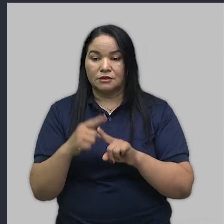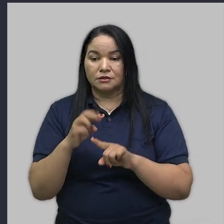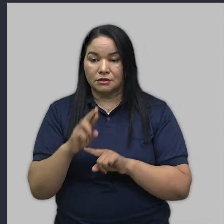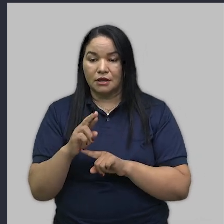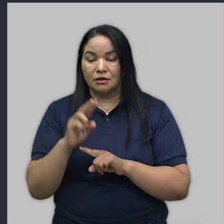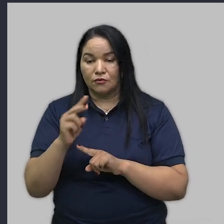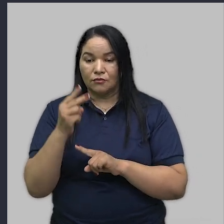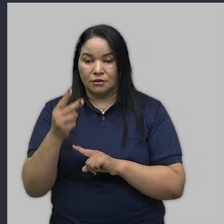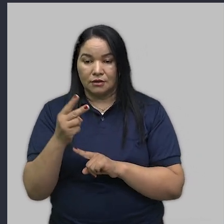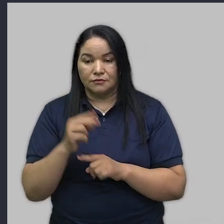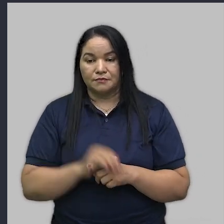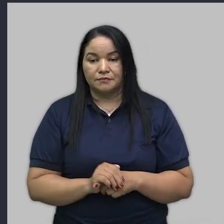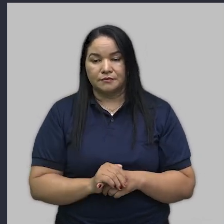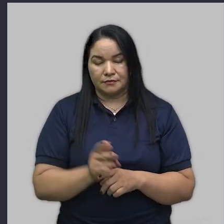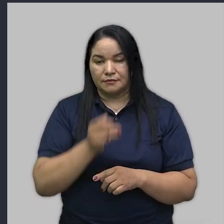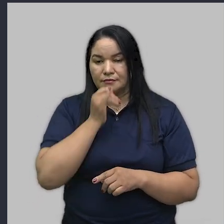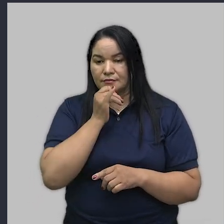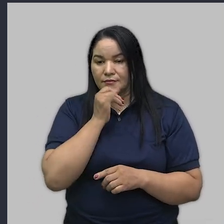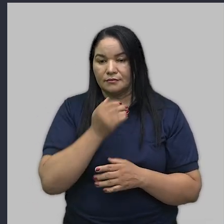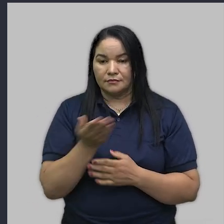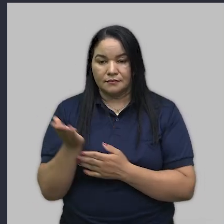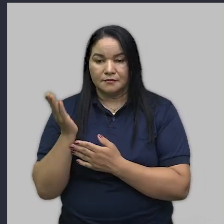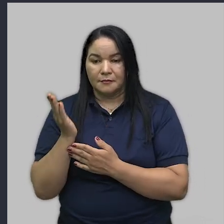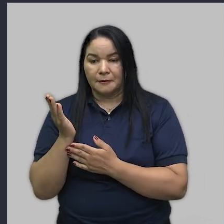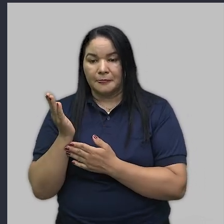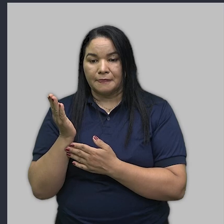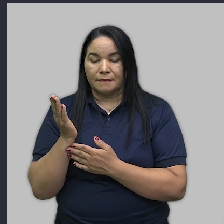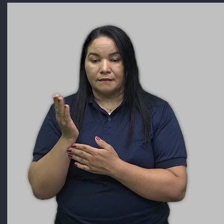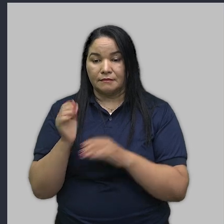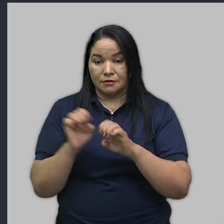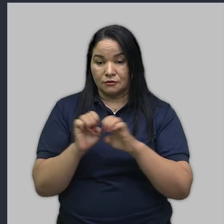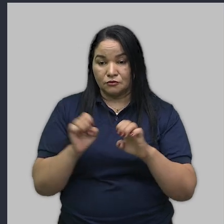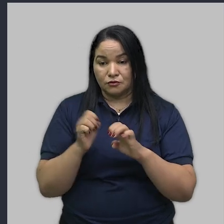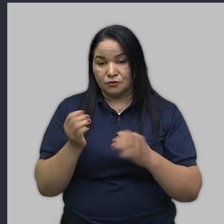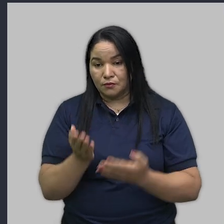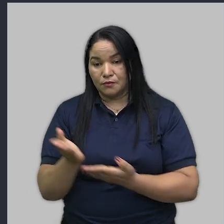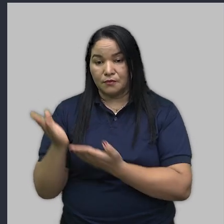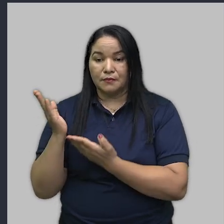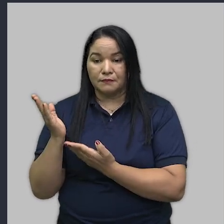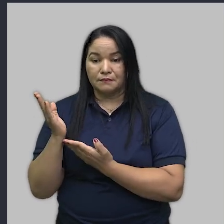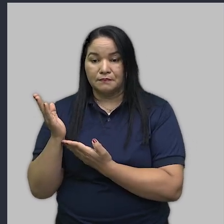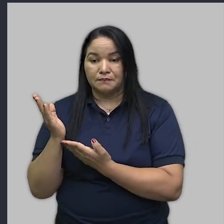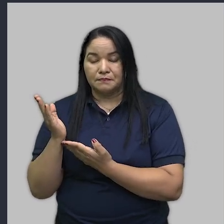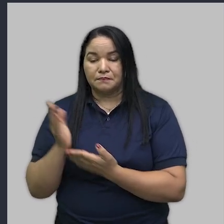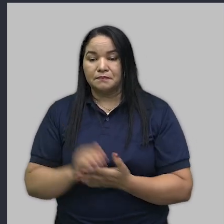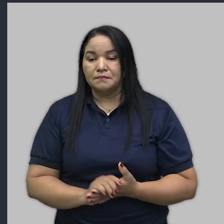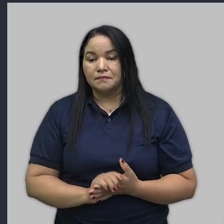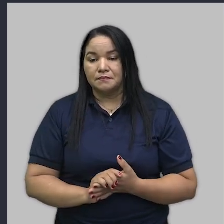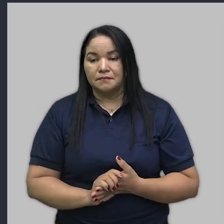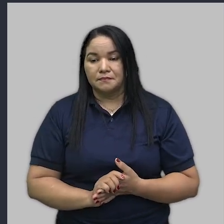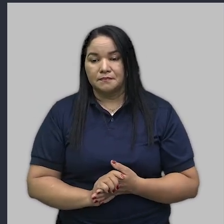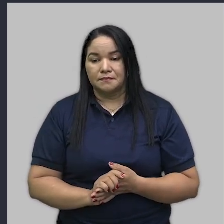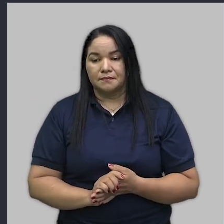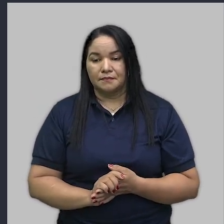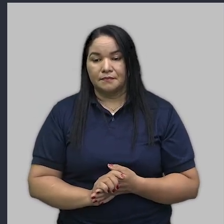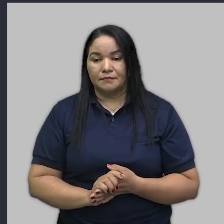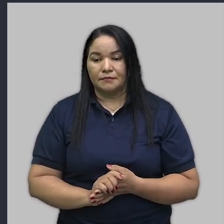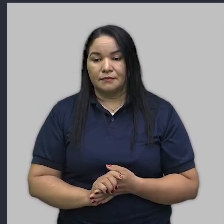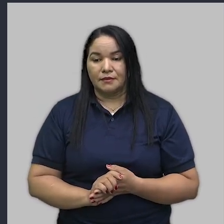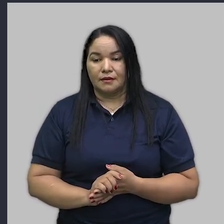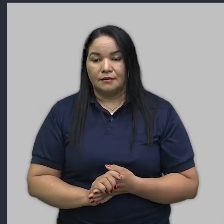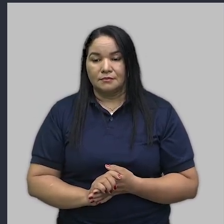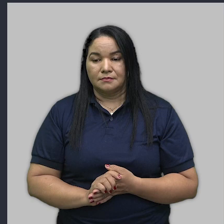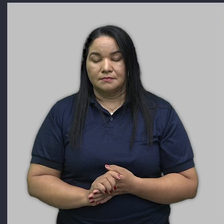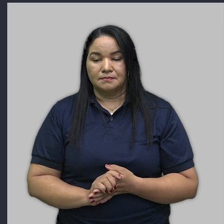quadrado. Exemplo: raio igual a 3 centímetros, 2 vezes π vezes 3 ao